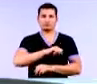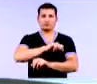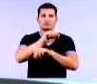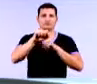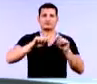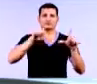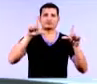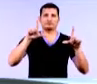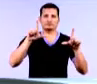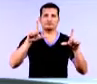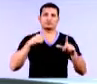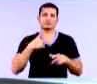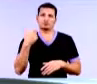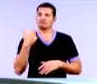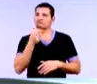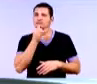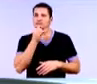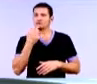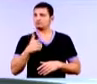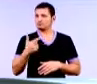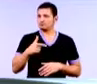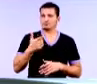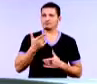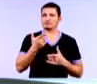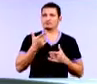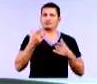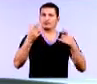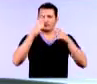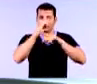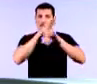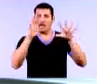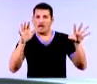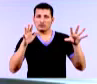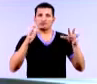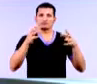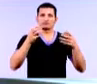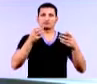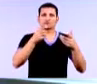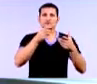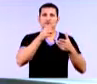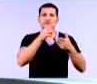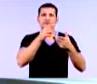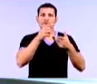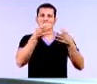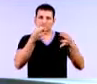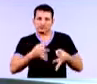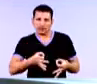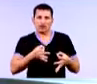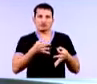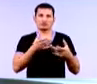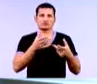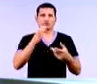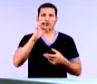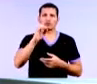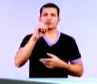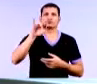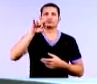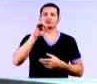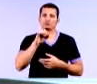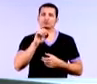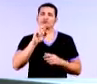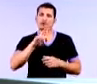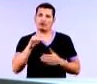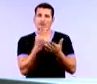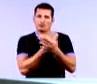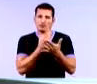claro a descrição e a escrita da maneira correta, o programa vai dar erro. E dando erro, você não